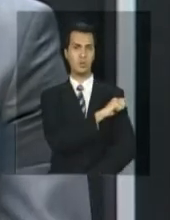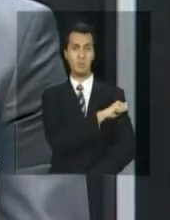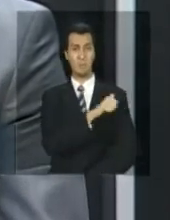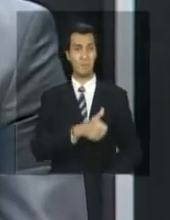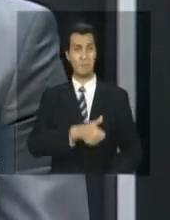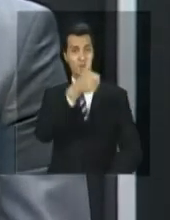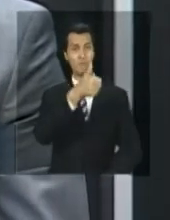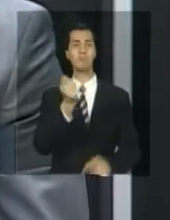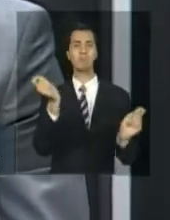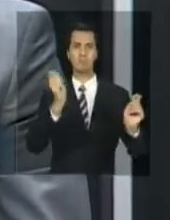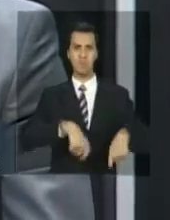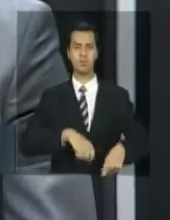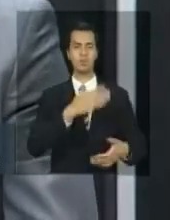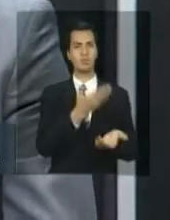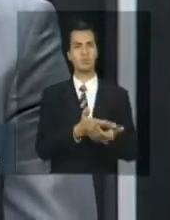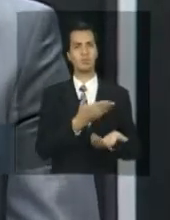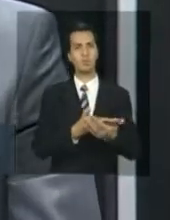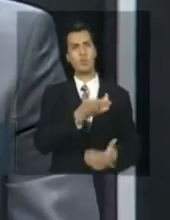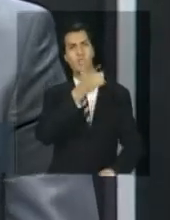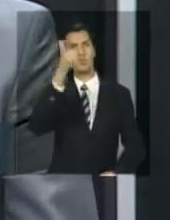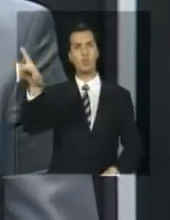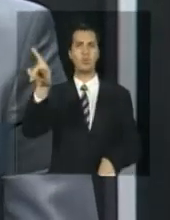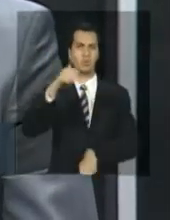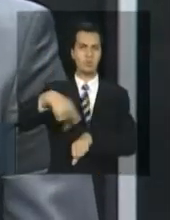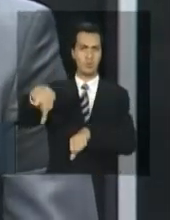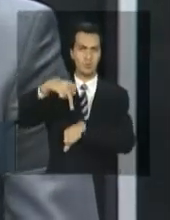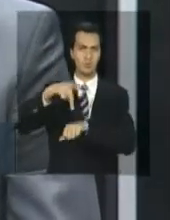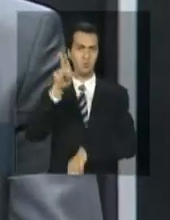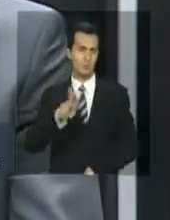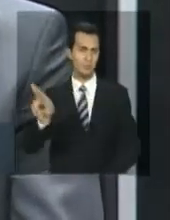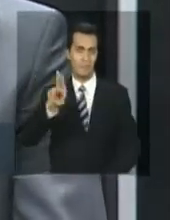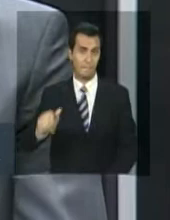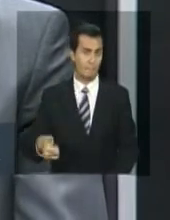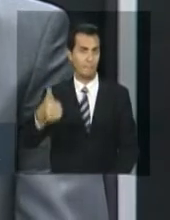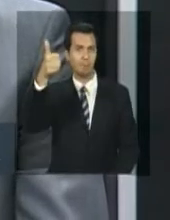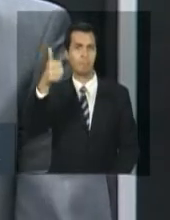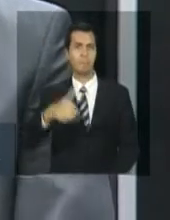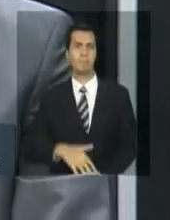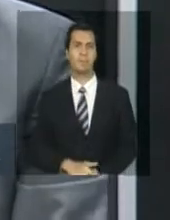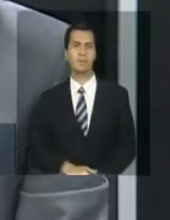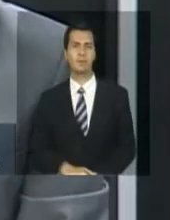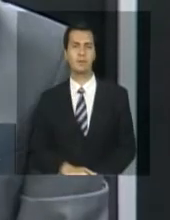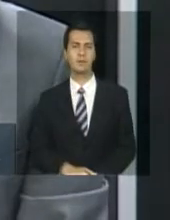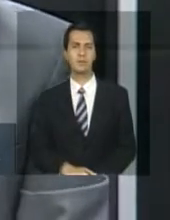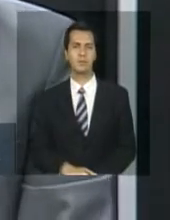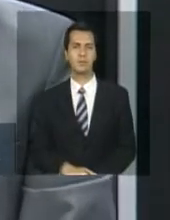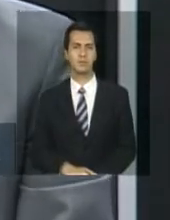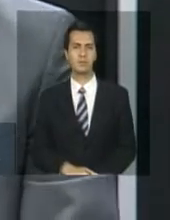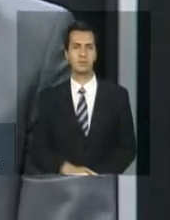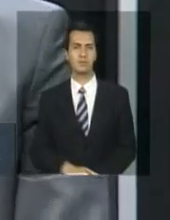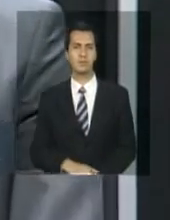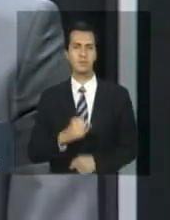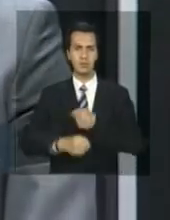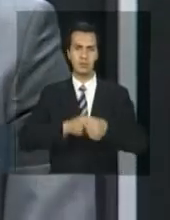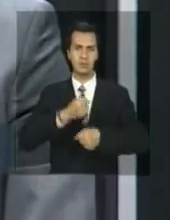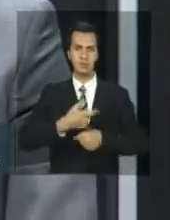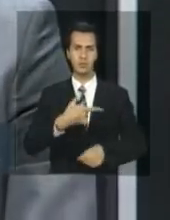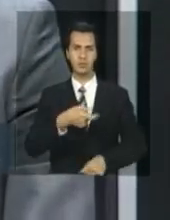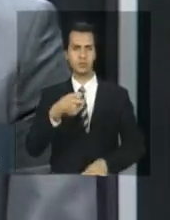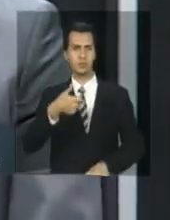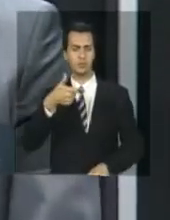tenham oportunidade de formação nas melhores universidades do exterior. Nesse início de